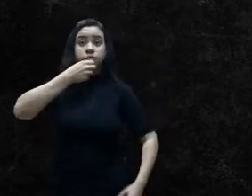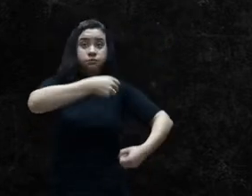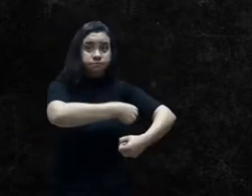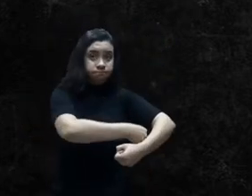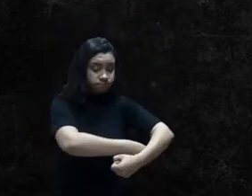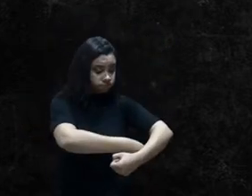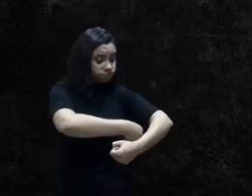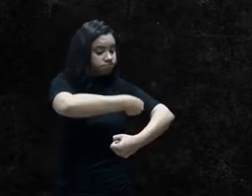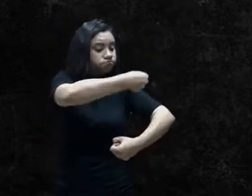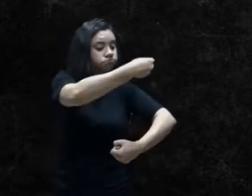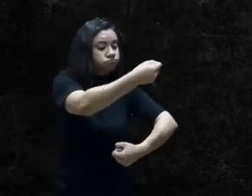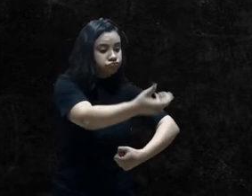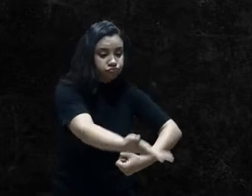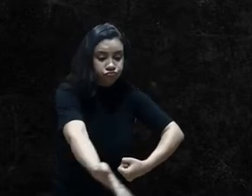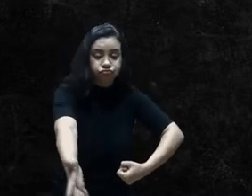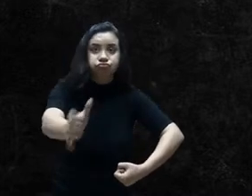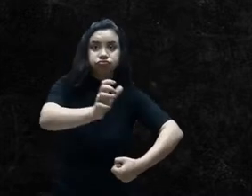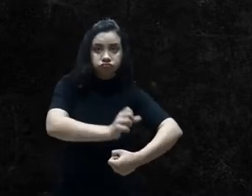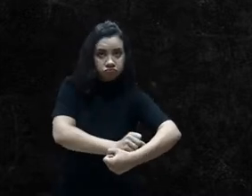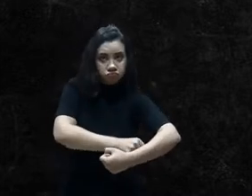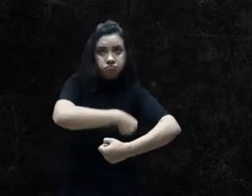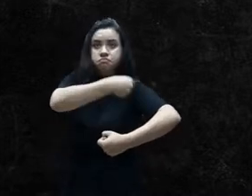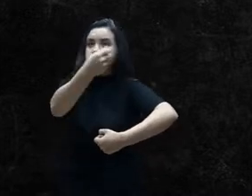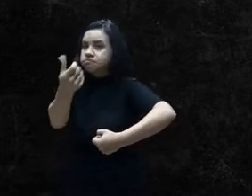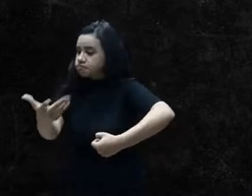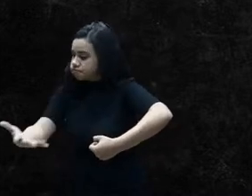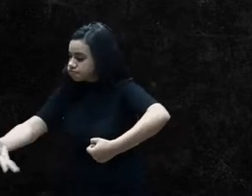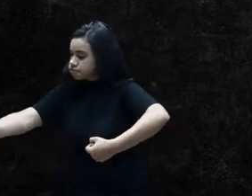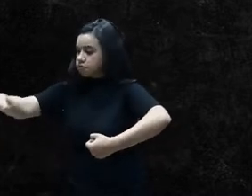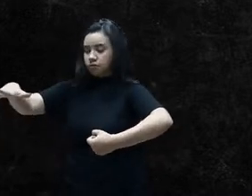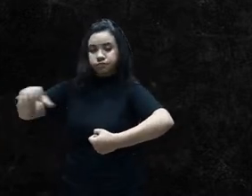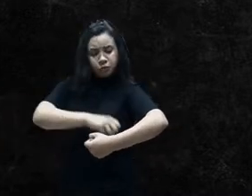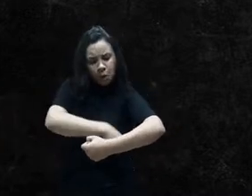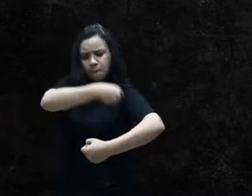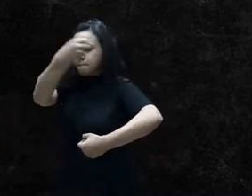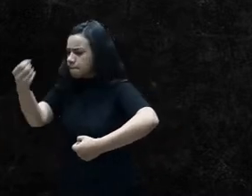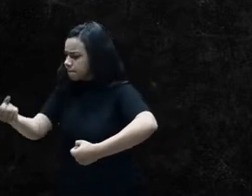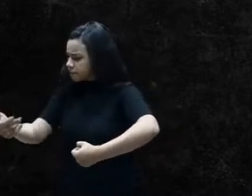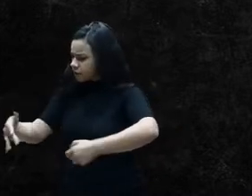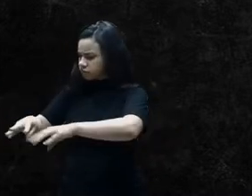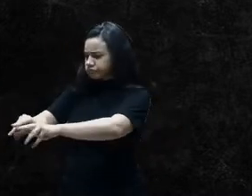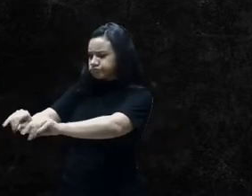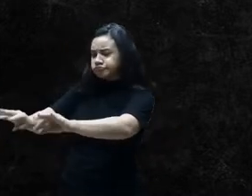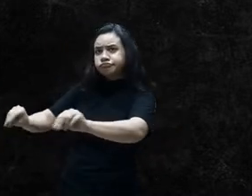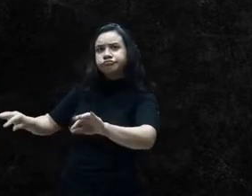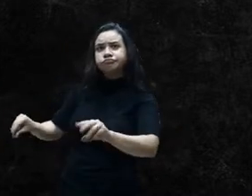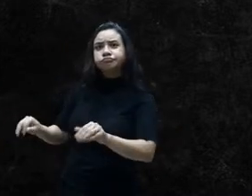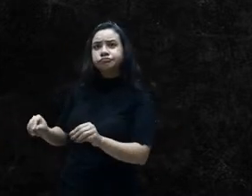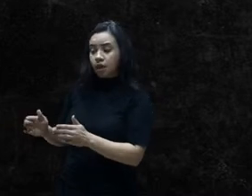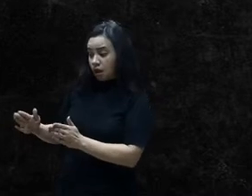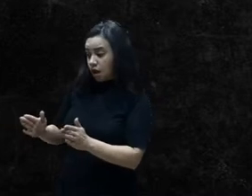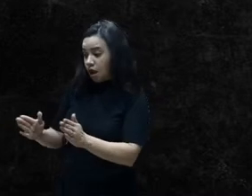saiu a semear, e ao semear, uma parte caiu à beira do caminho, foi pisada,